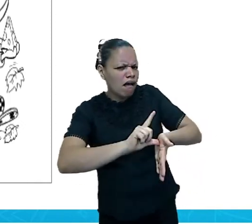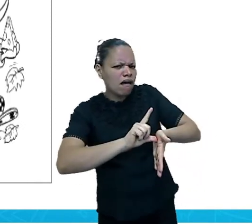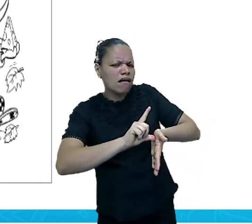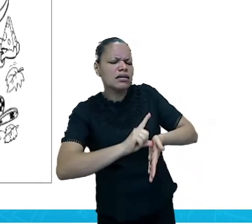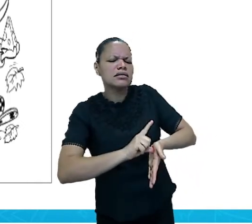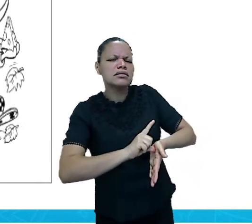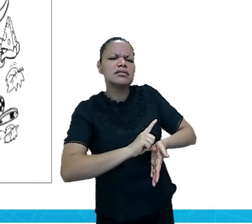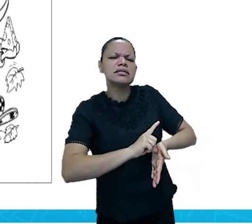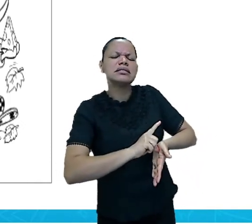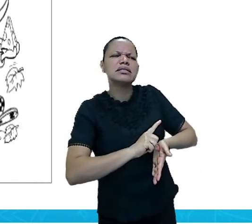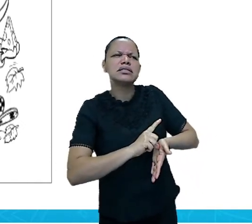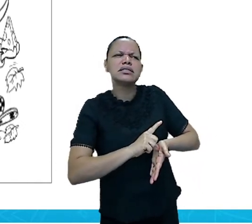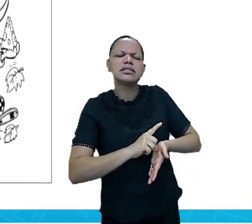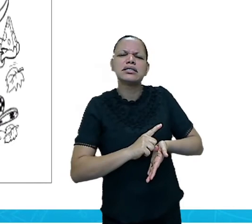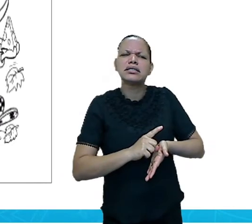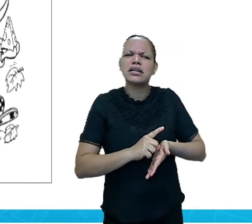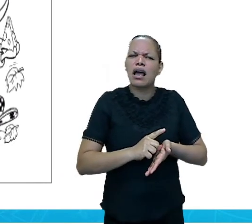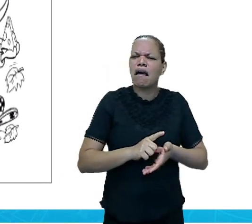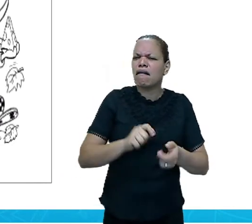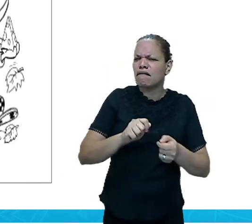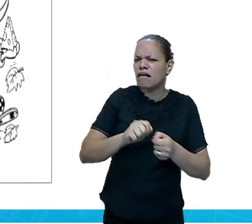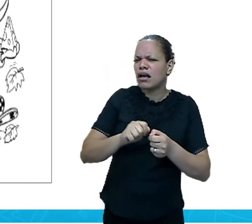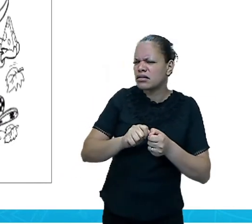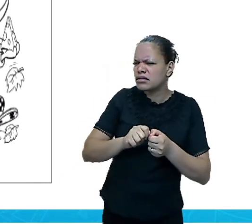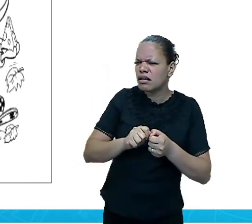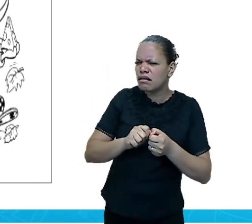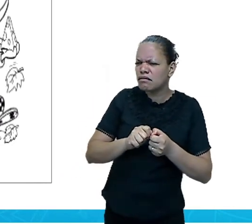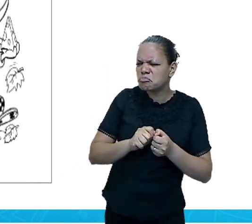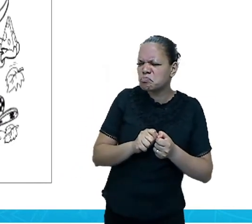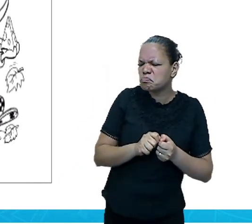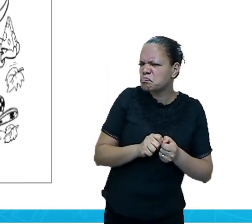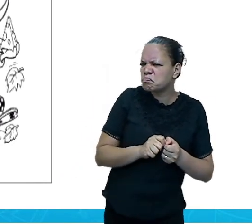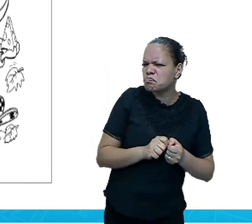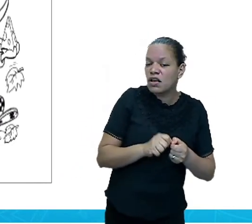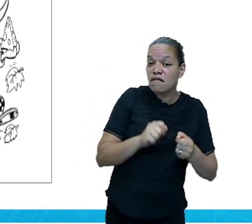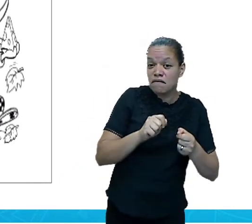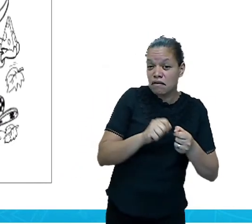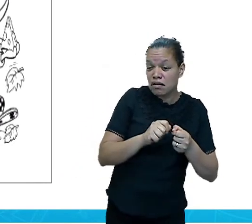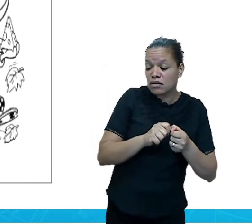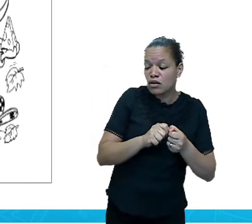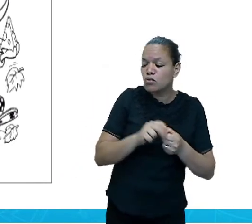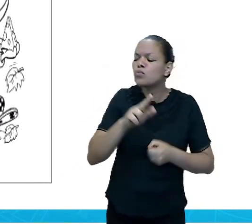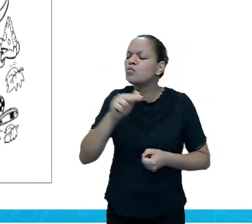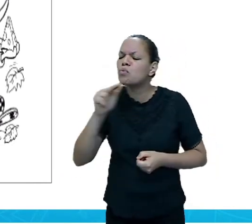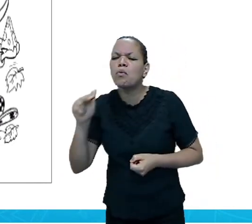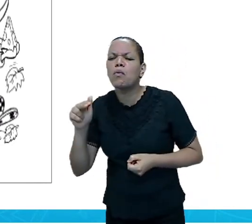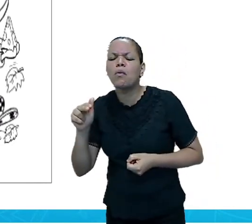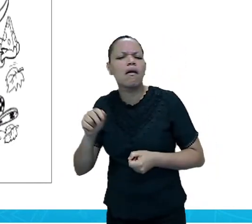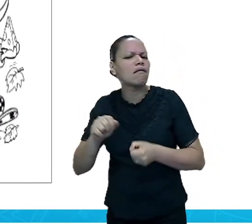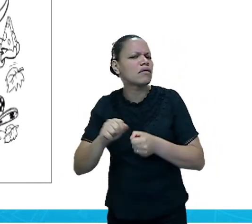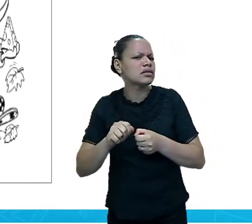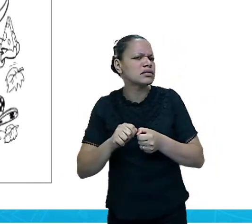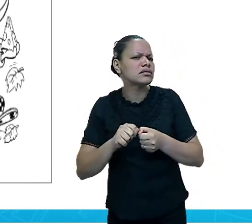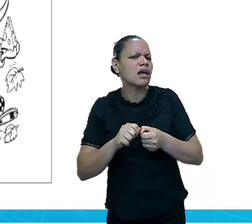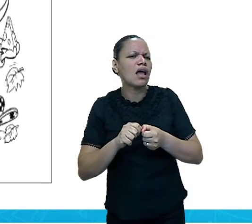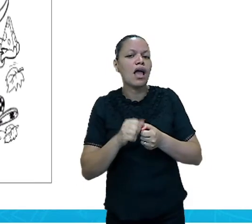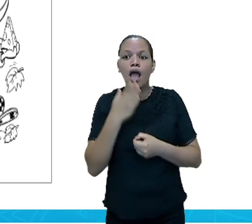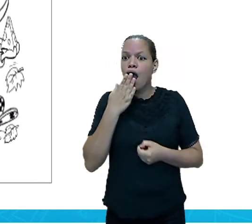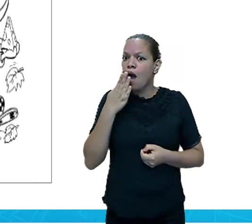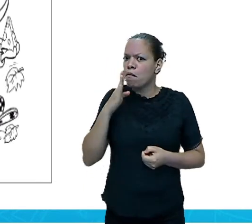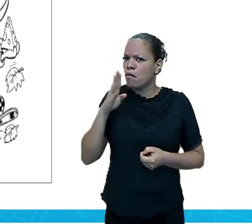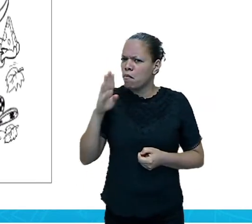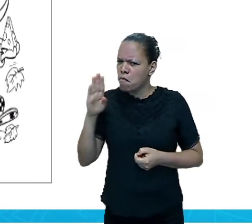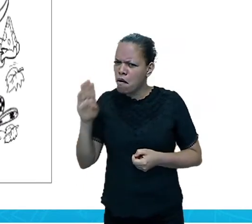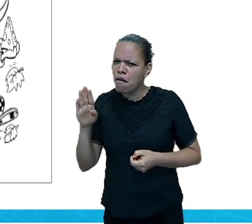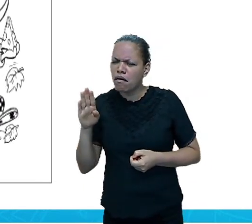dá aos pobres empresta a Deus? Também não. Promessa é dívida? Também não. Devagar